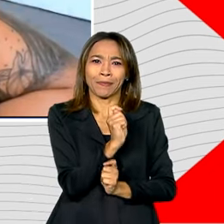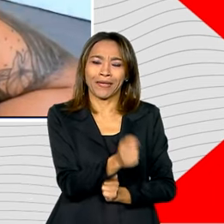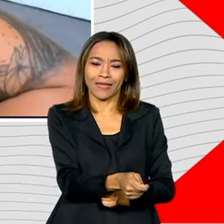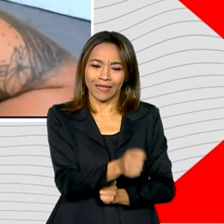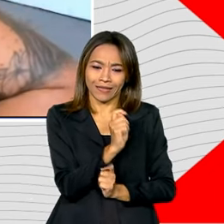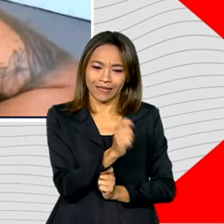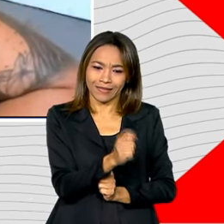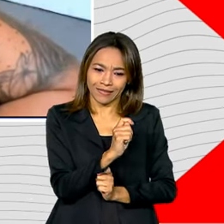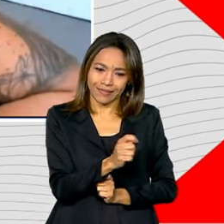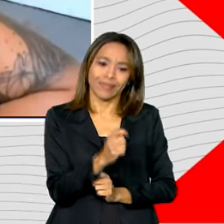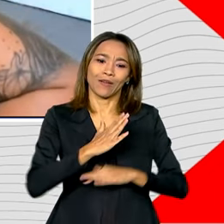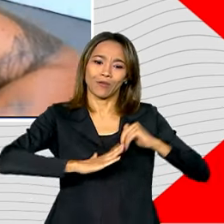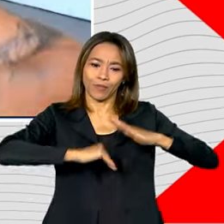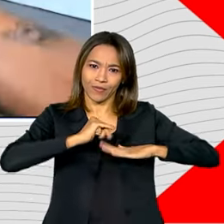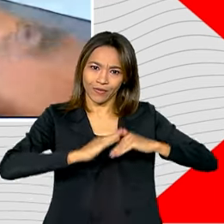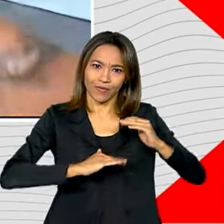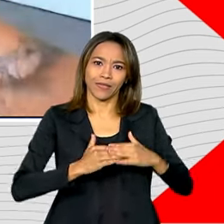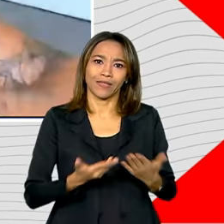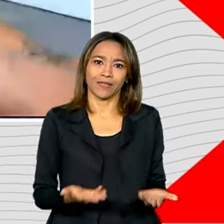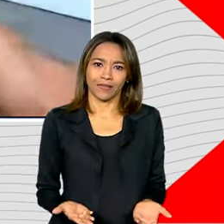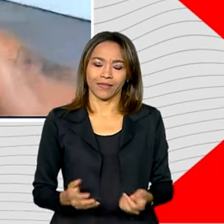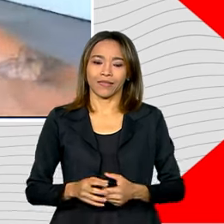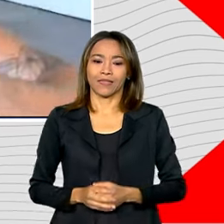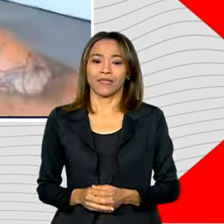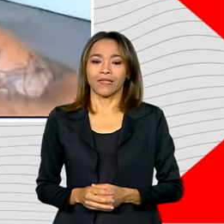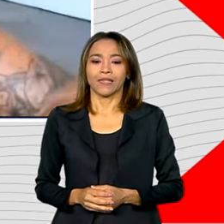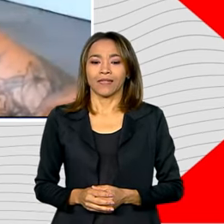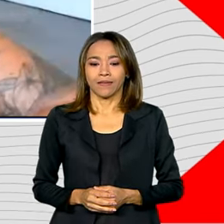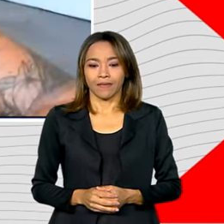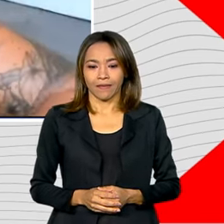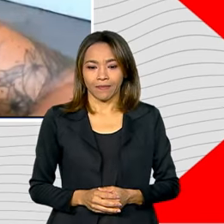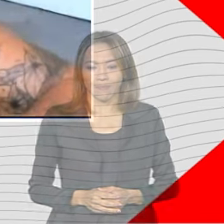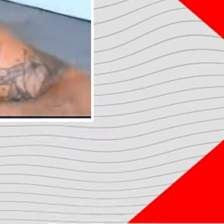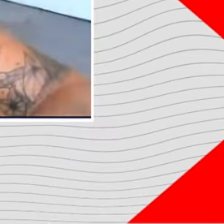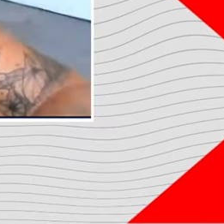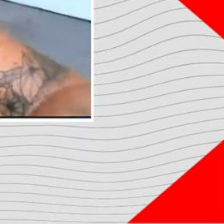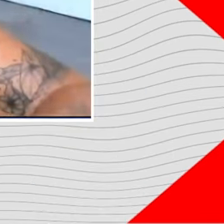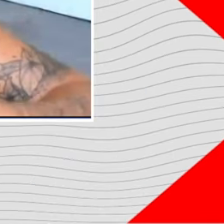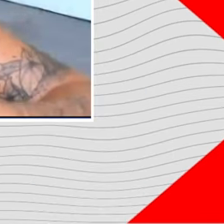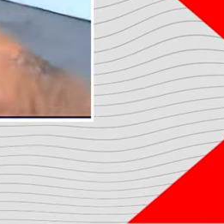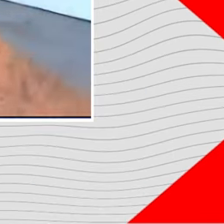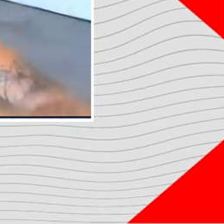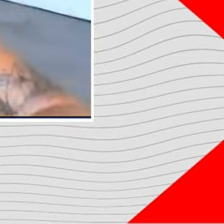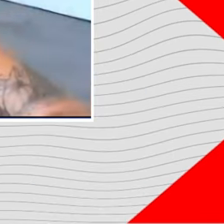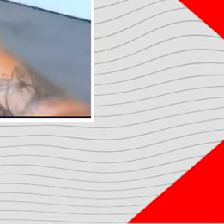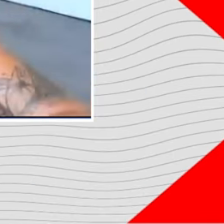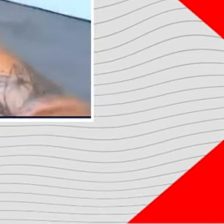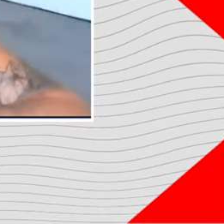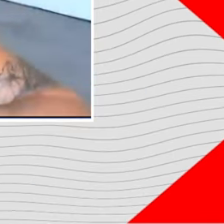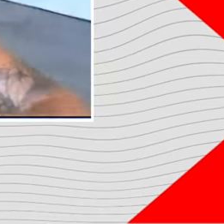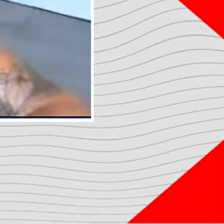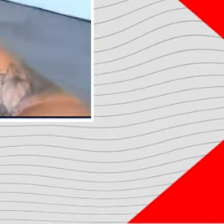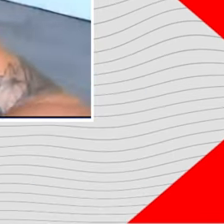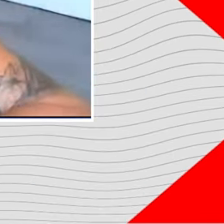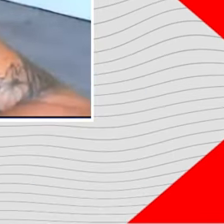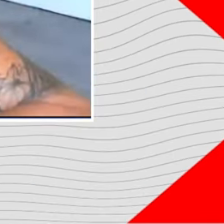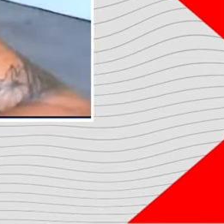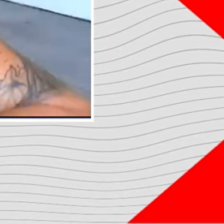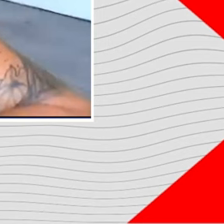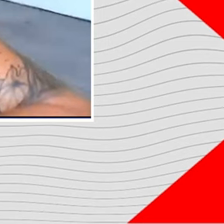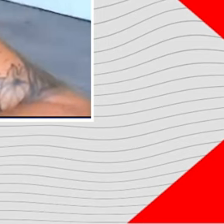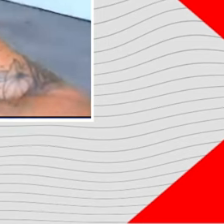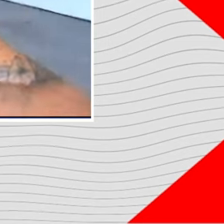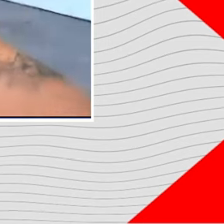dos pescadores quando a gente vai fazer a entrevista. Vou tentar resumir os pontos principais aqui com o senhor, ministro. No Amazonas, assim como outros pontos